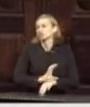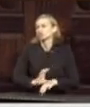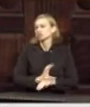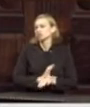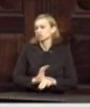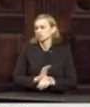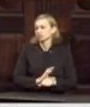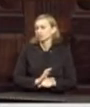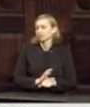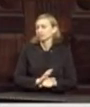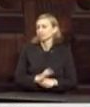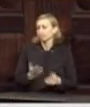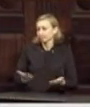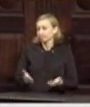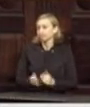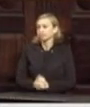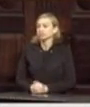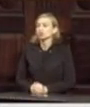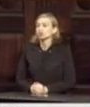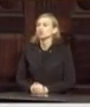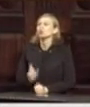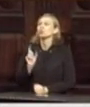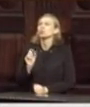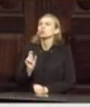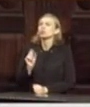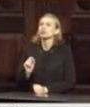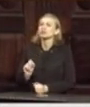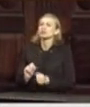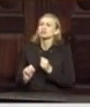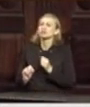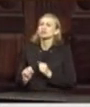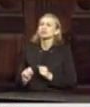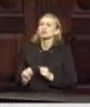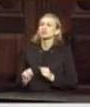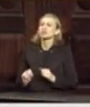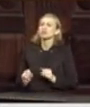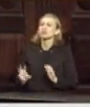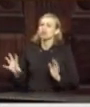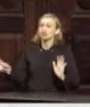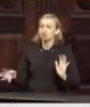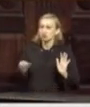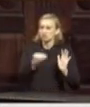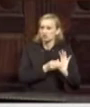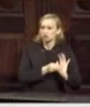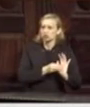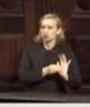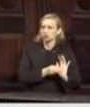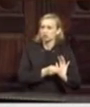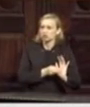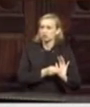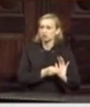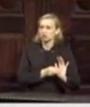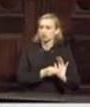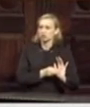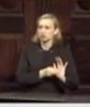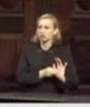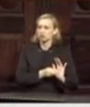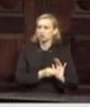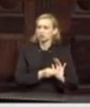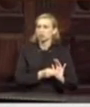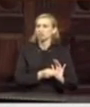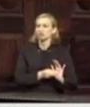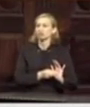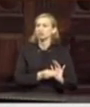mais alterada. O que se está fazendo é enterrar de vez a